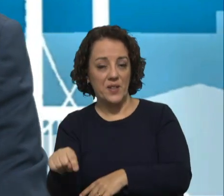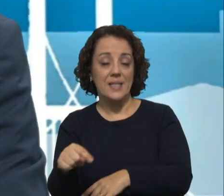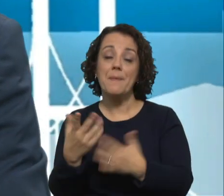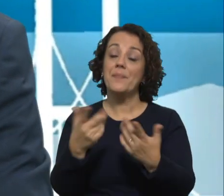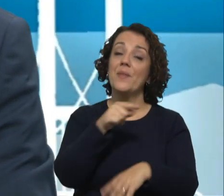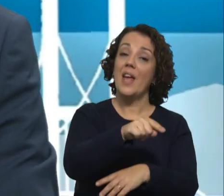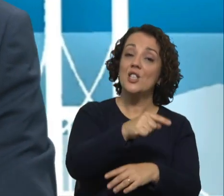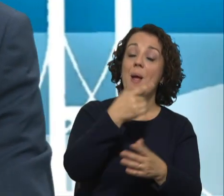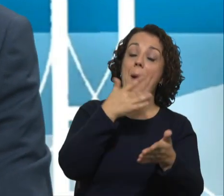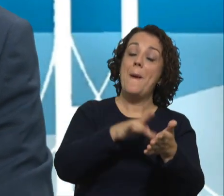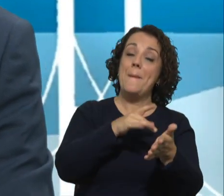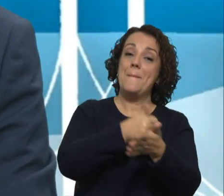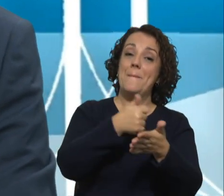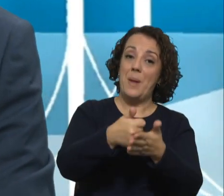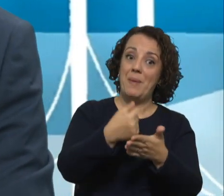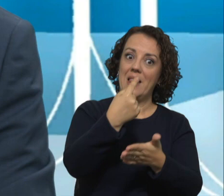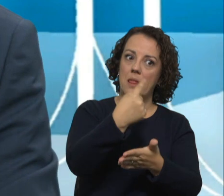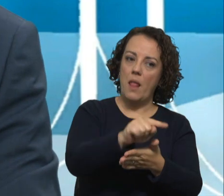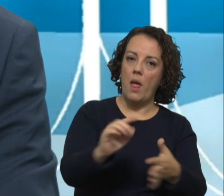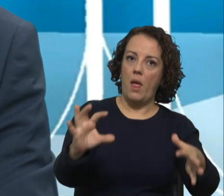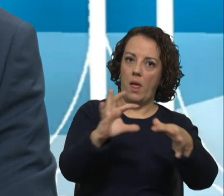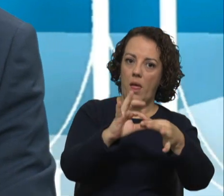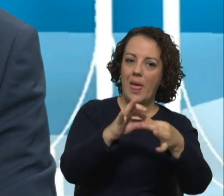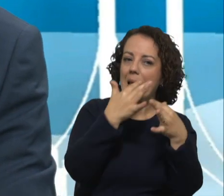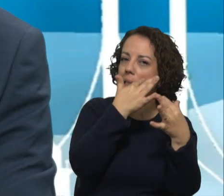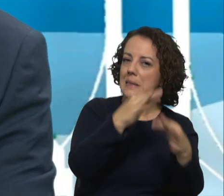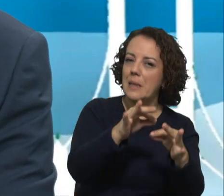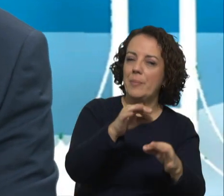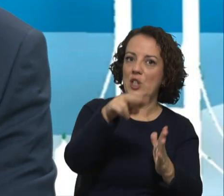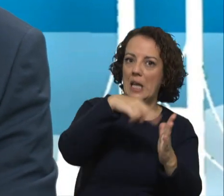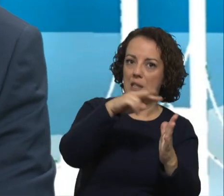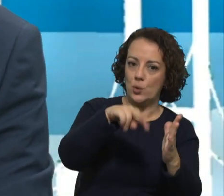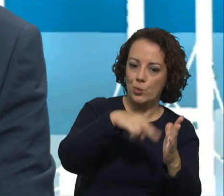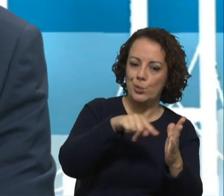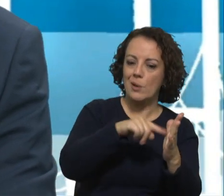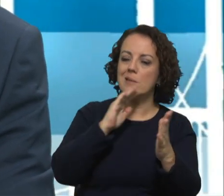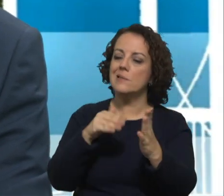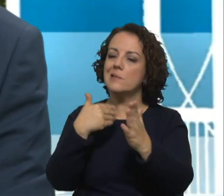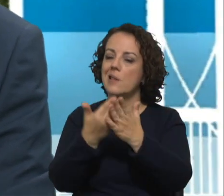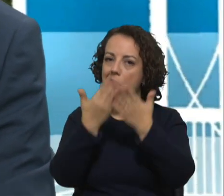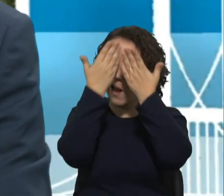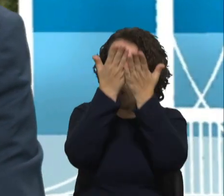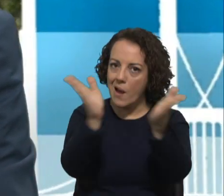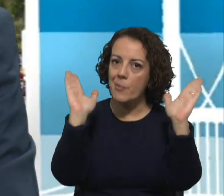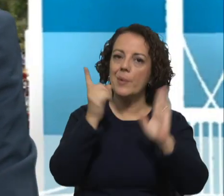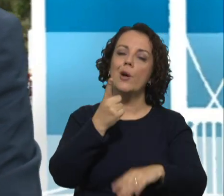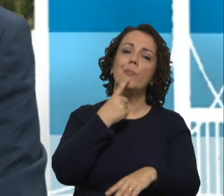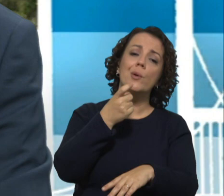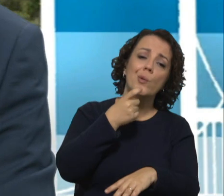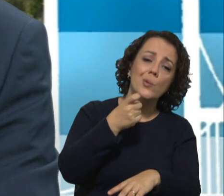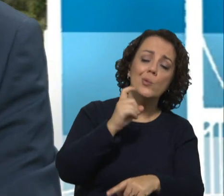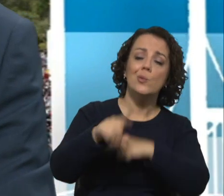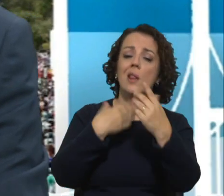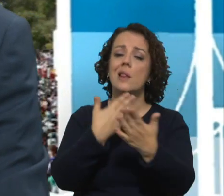da literatura, que ao mesmo tempo é uma humildade desafiante e que abre horizontes e que gera perguntas e que oferece respostas e